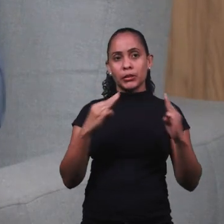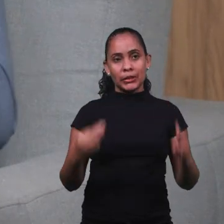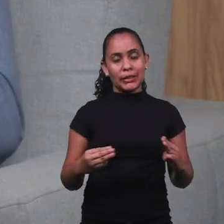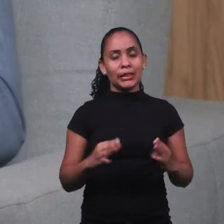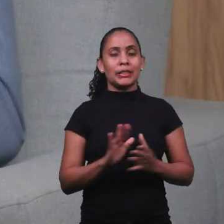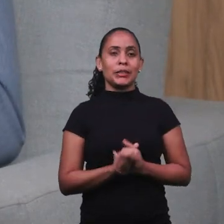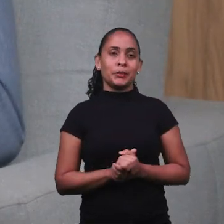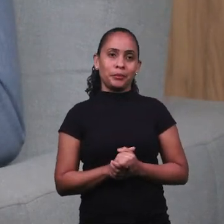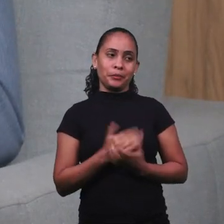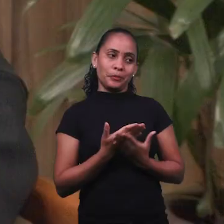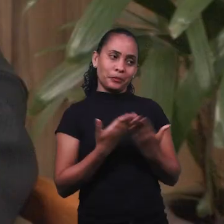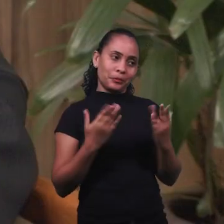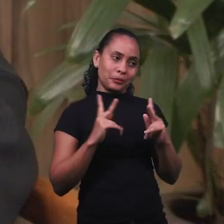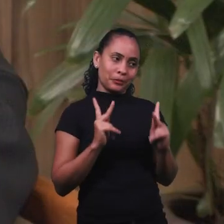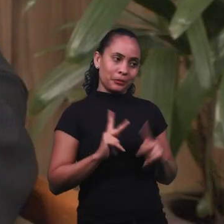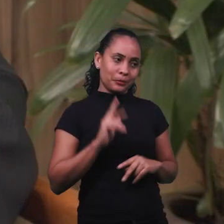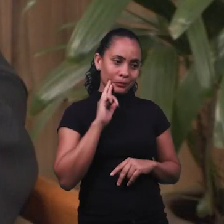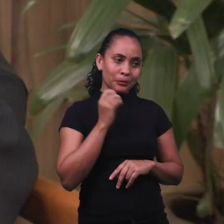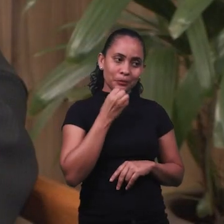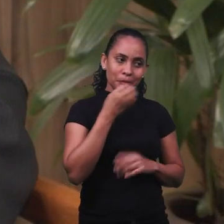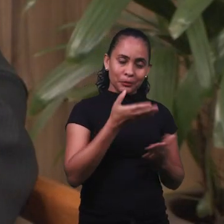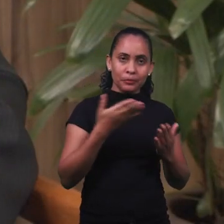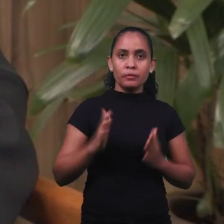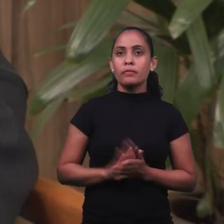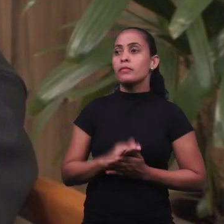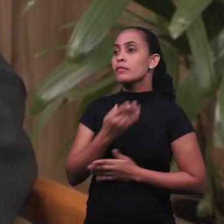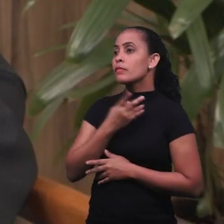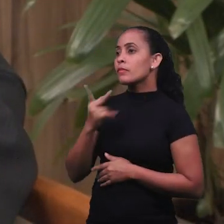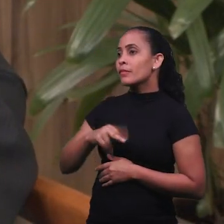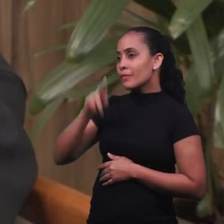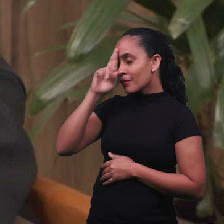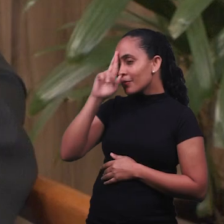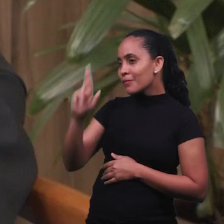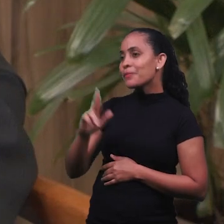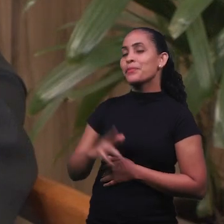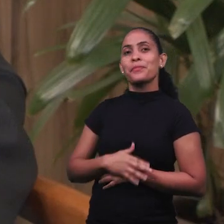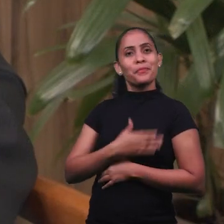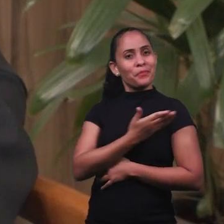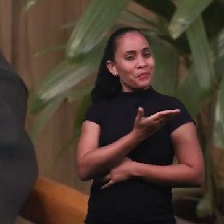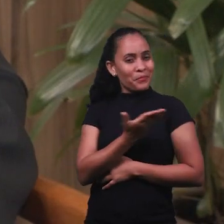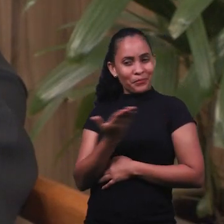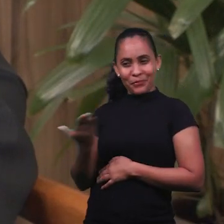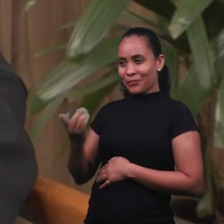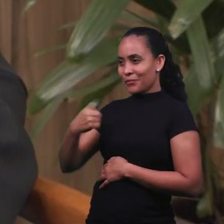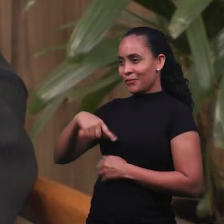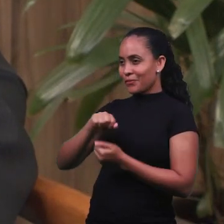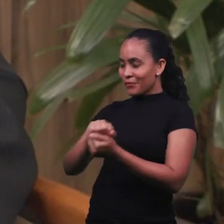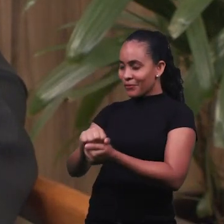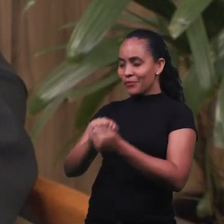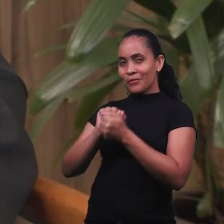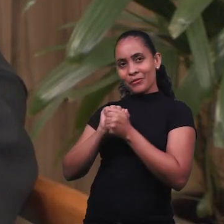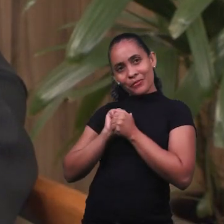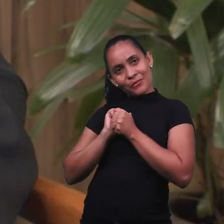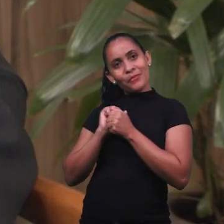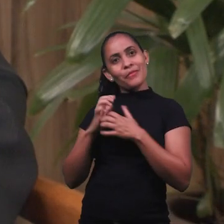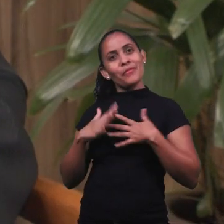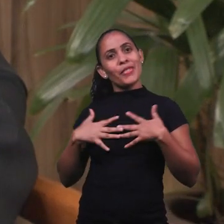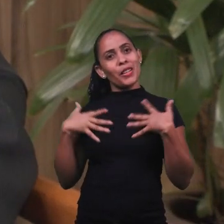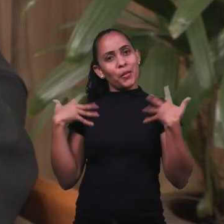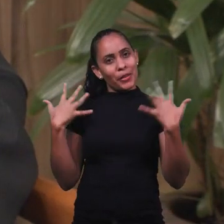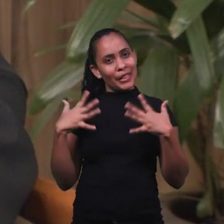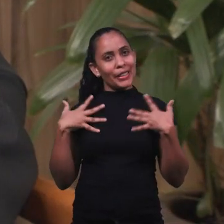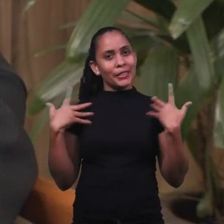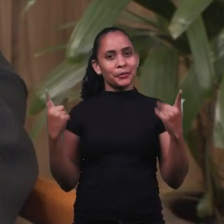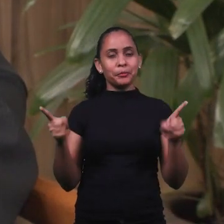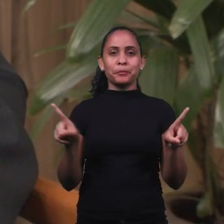muito bem-vindo, pastor Bísio. A paz do Senhor Jesus, pastor Abel, pastor Cosme, você que nos acompanha. É uma alegria podermos estar